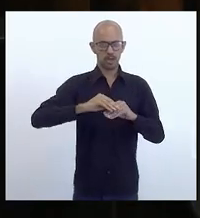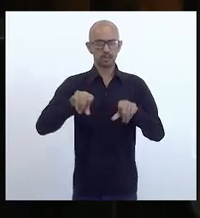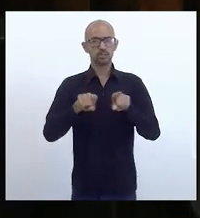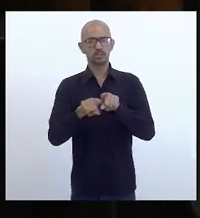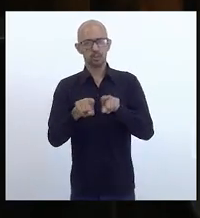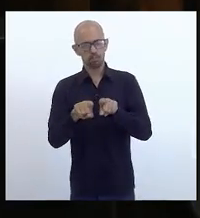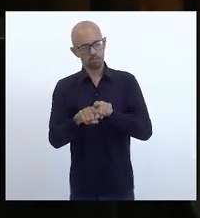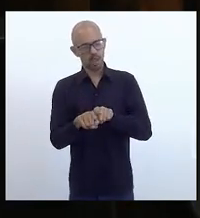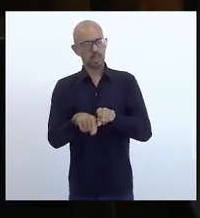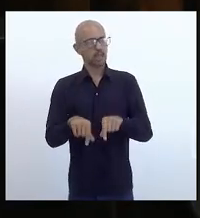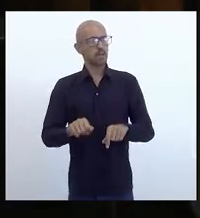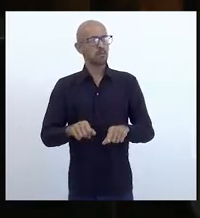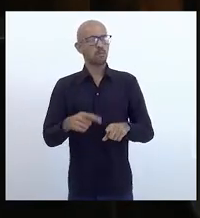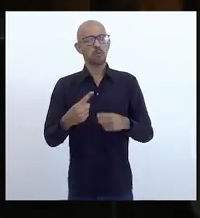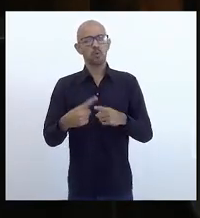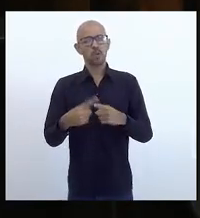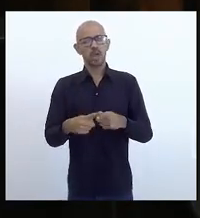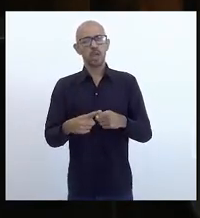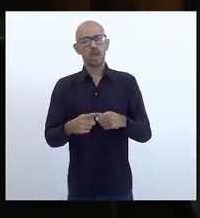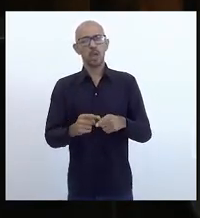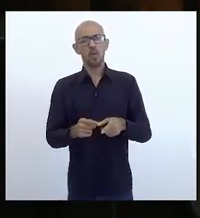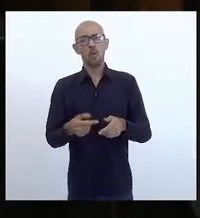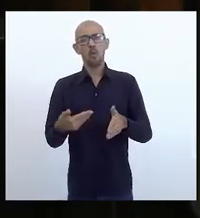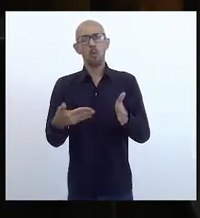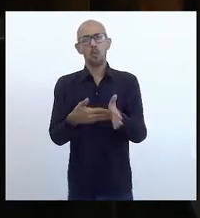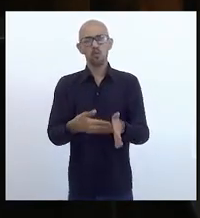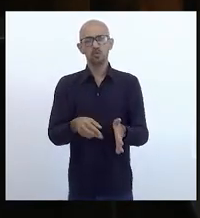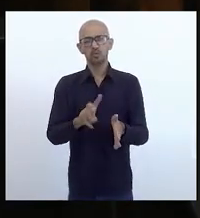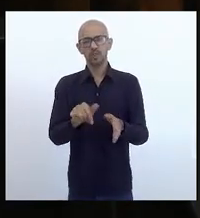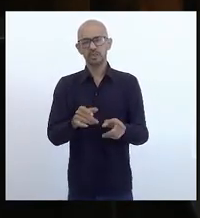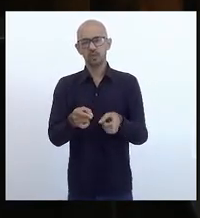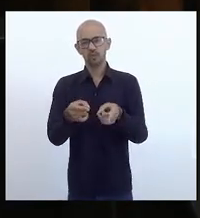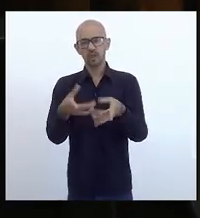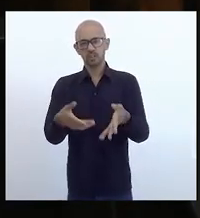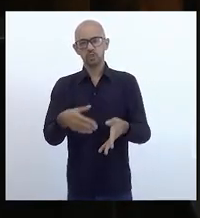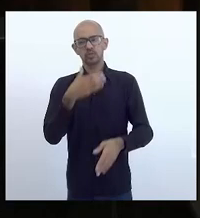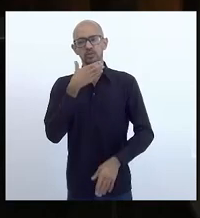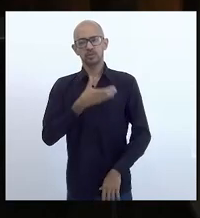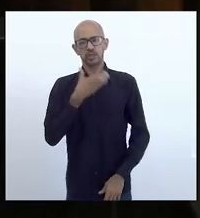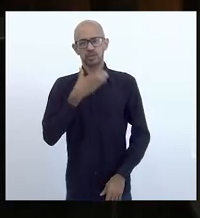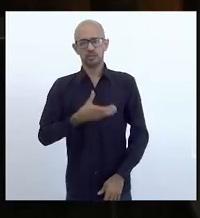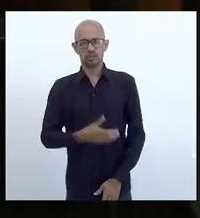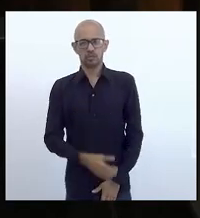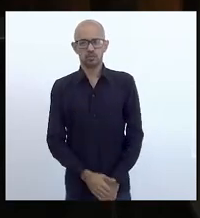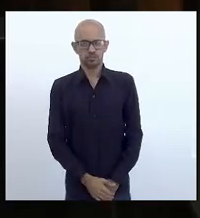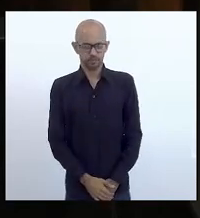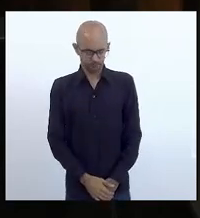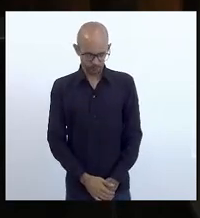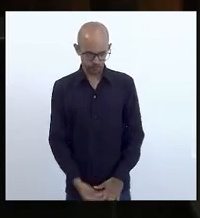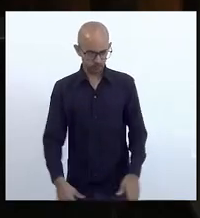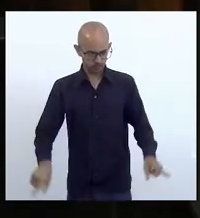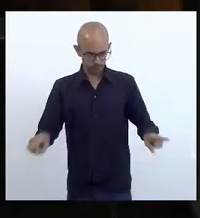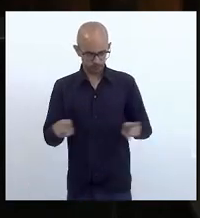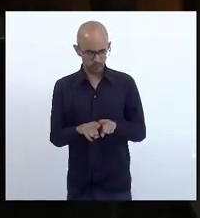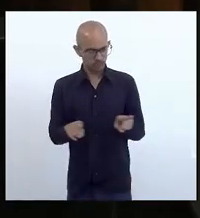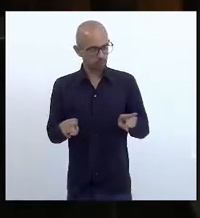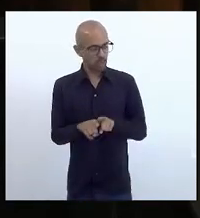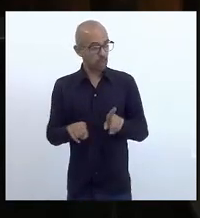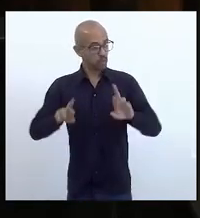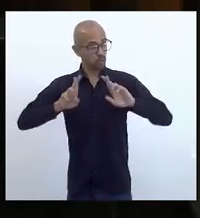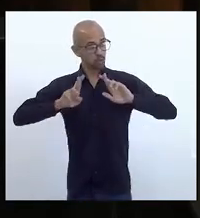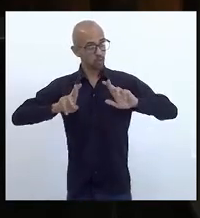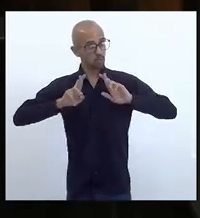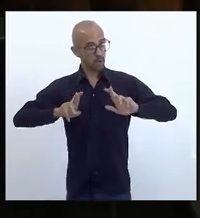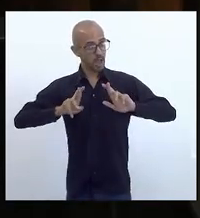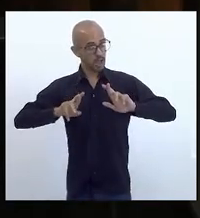lote será licitado no final do mês de dezembro. Também, tomara que não